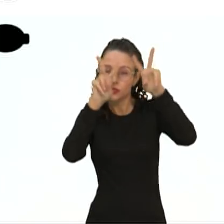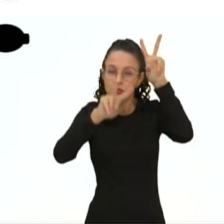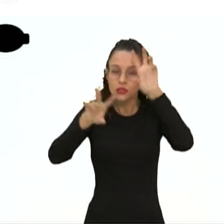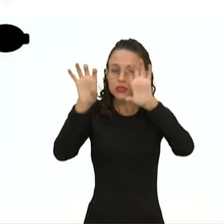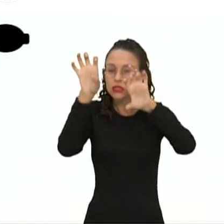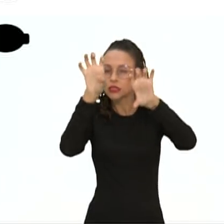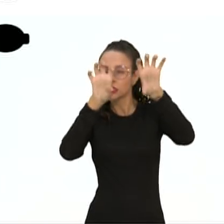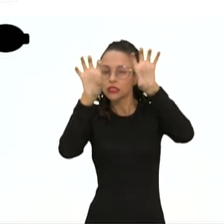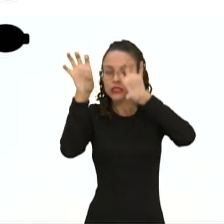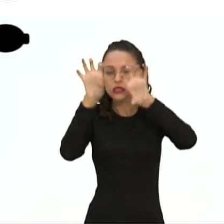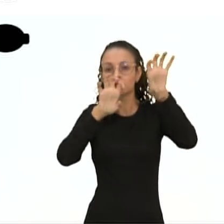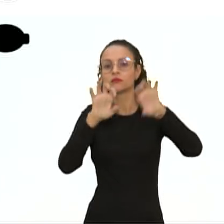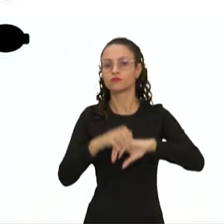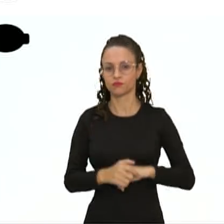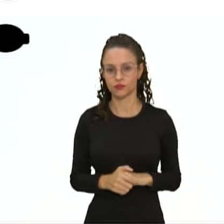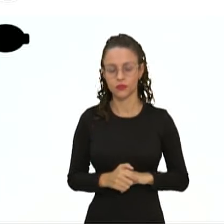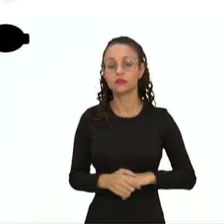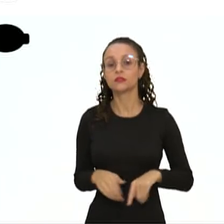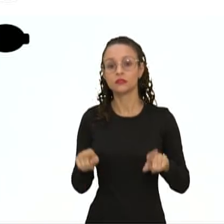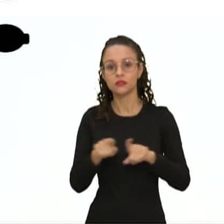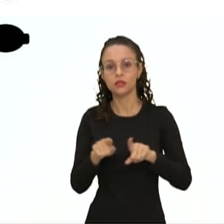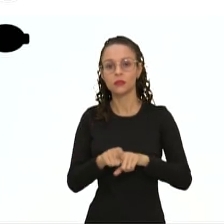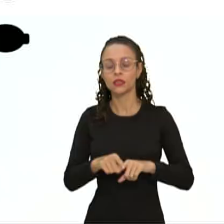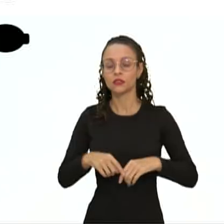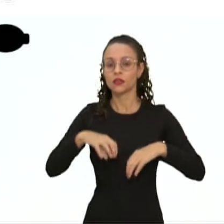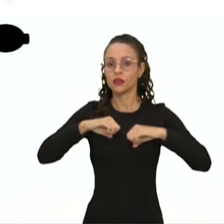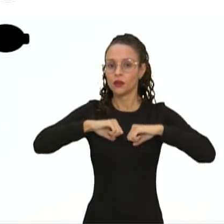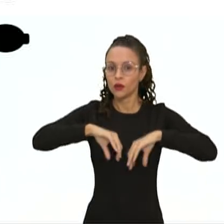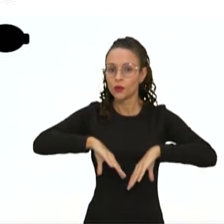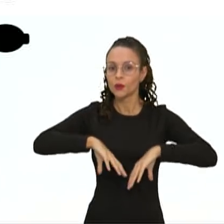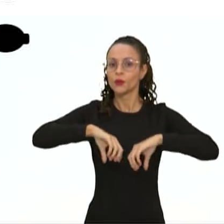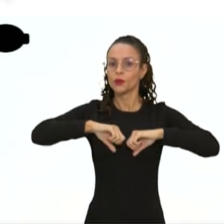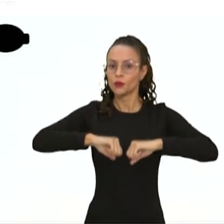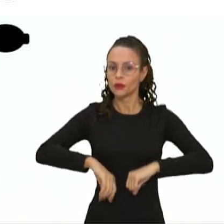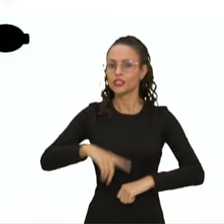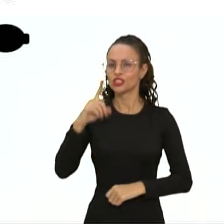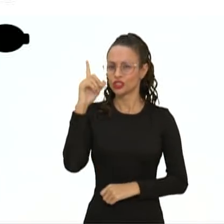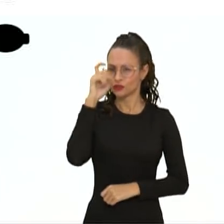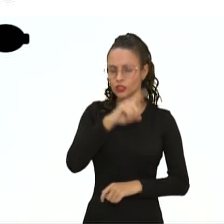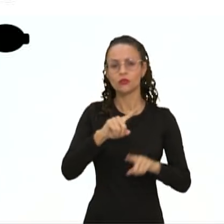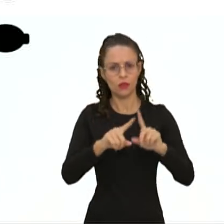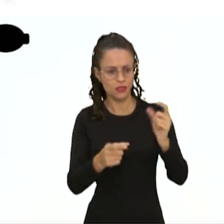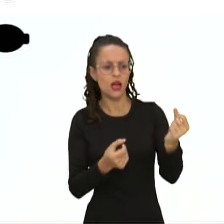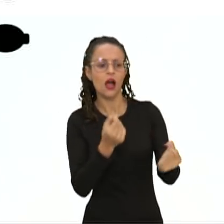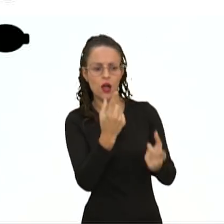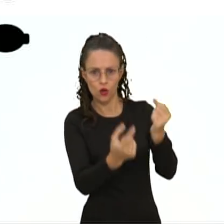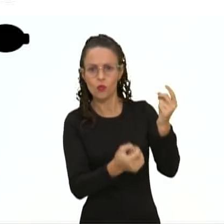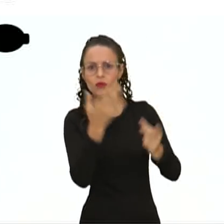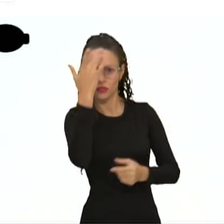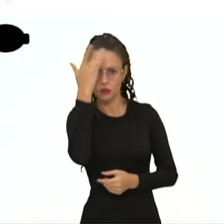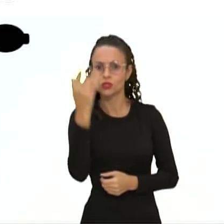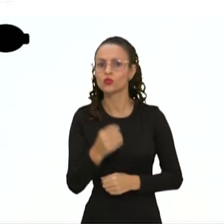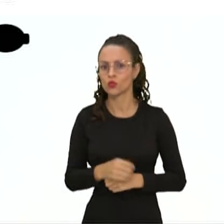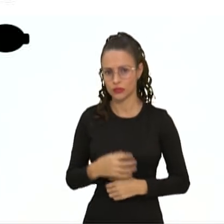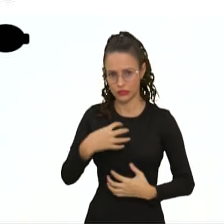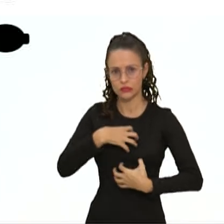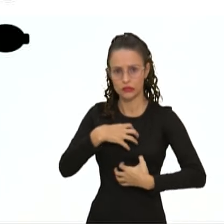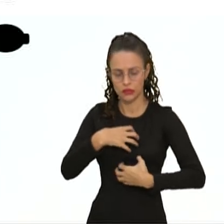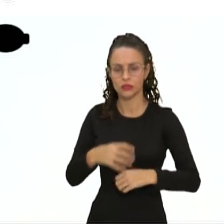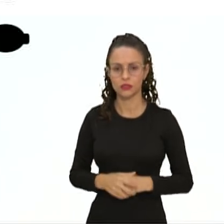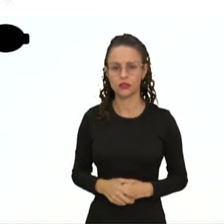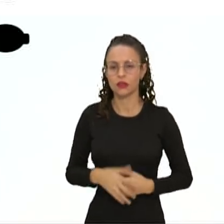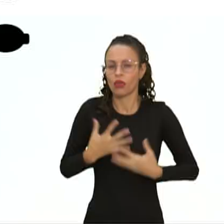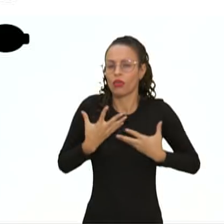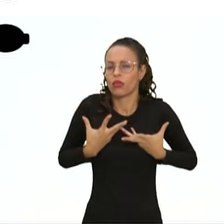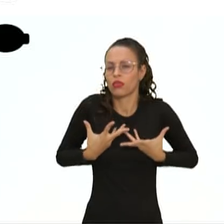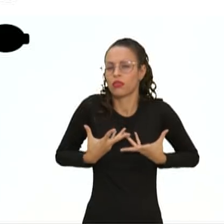dificuldades, visão distorcida, dificuldade para respirar, isso é difícil acontecer, mas algumas pessoas relatam isso também, tá?